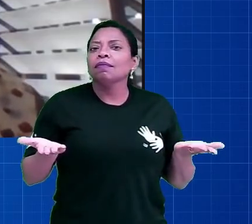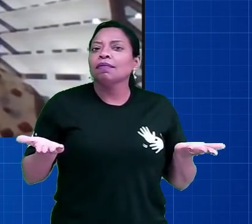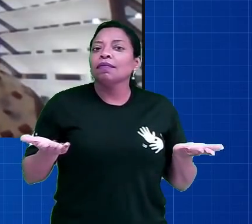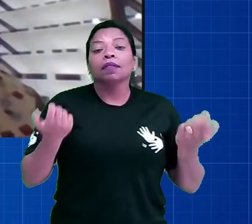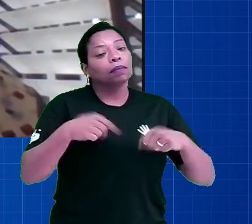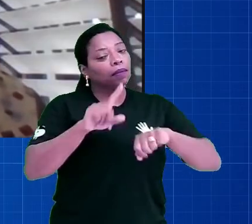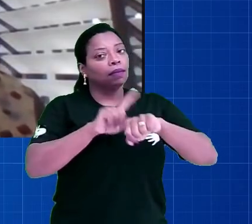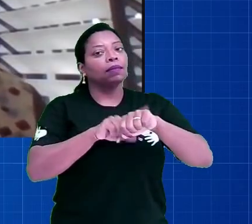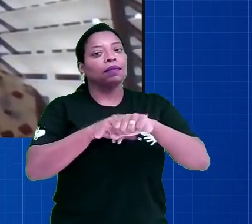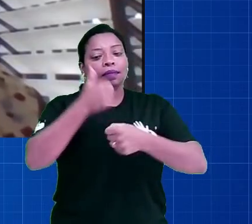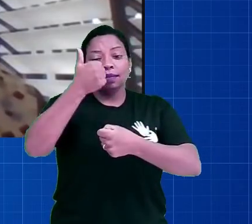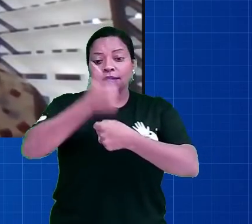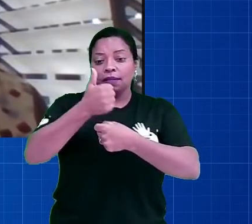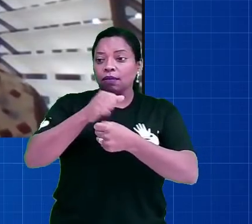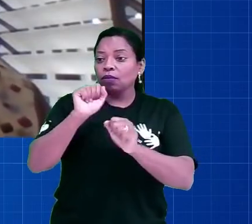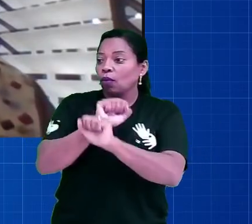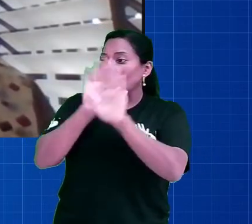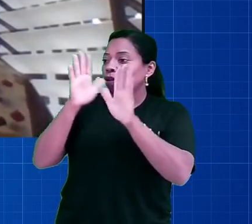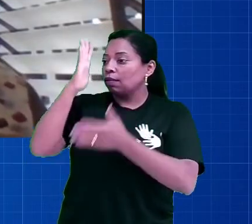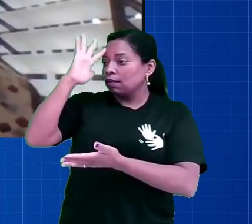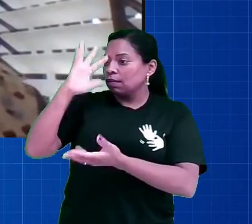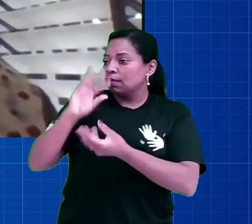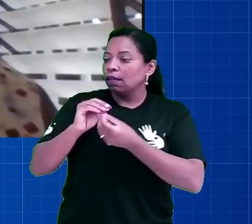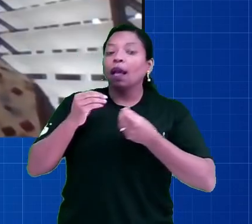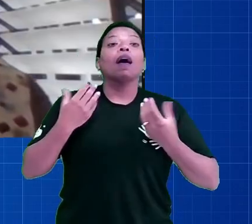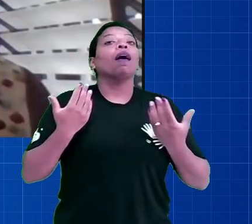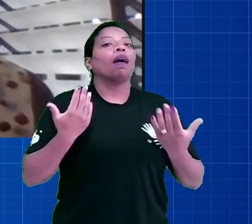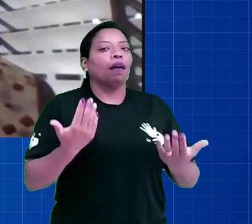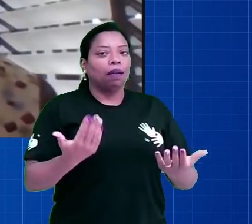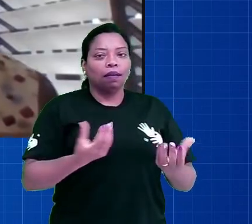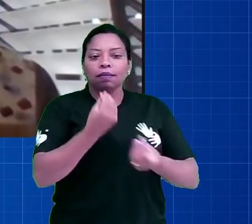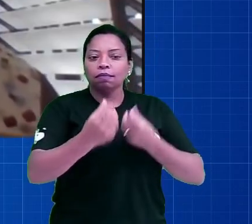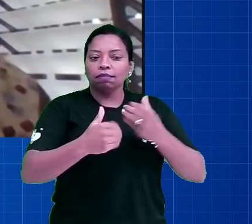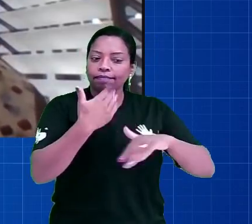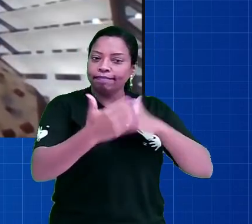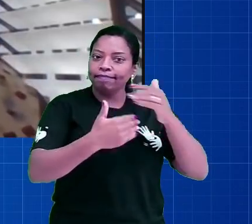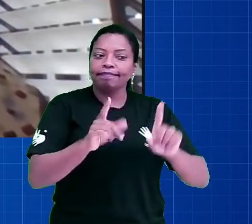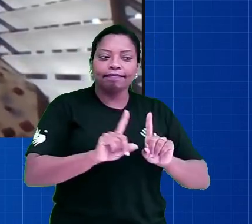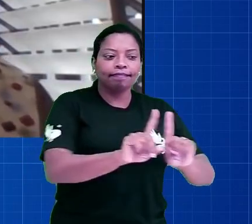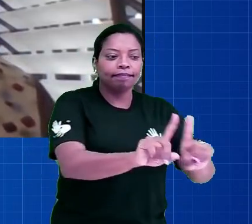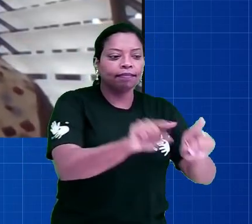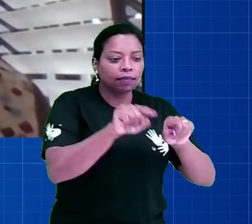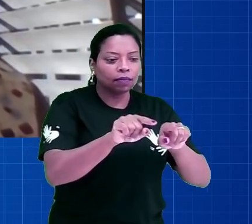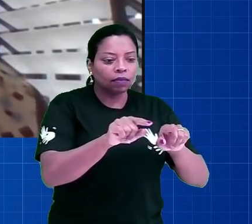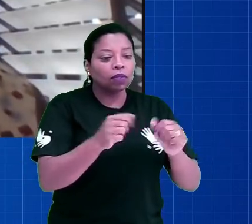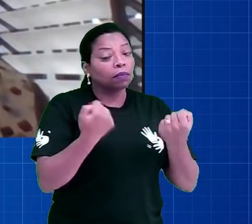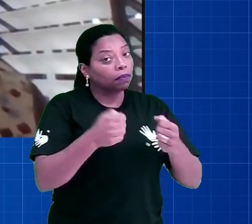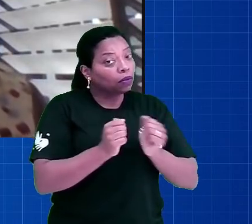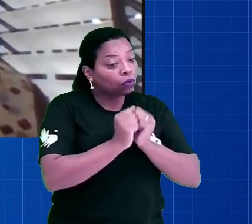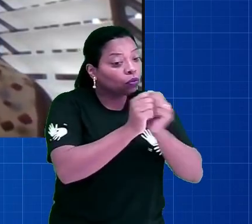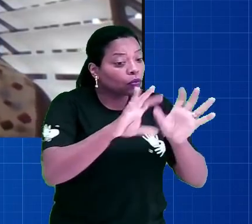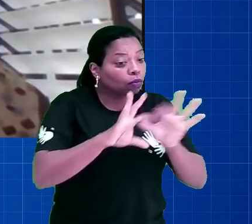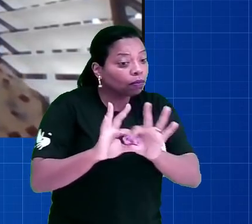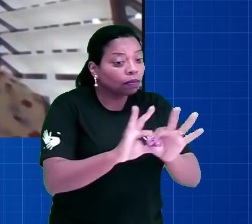diretores, a nossa equipe pedagógica, compreender esse processo, eles precisam estar juntos, né? Eles precisam se